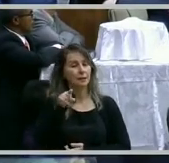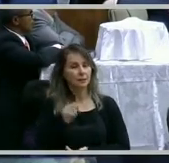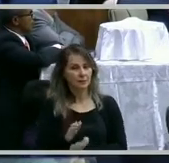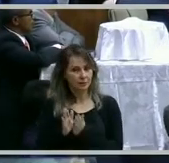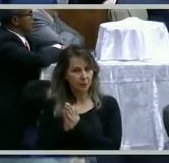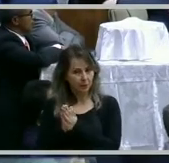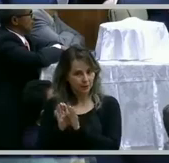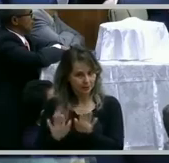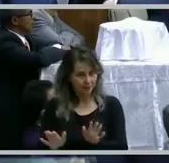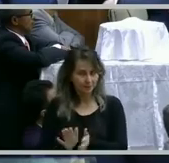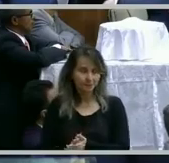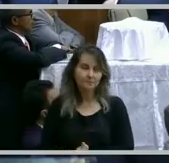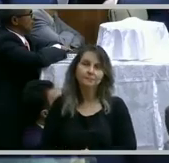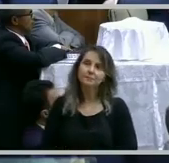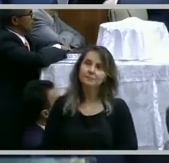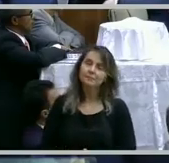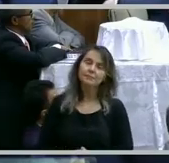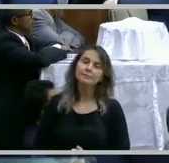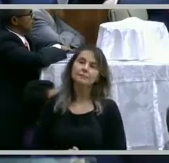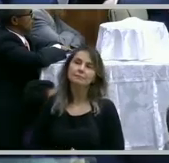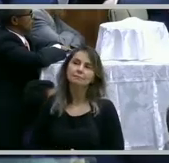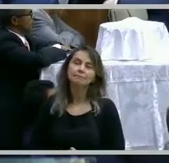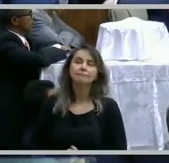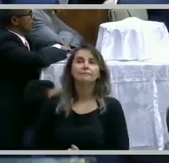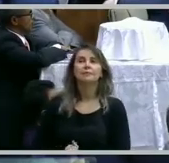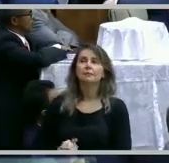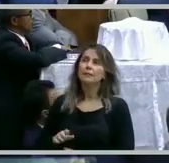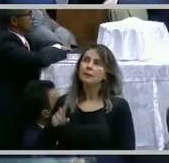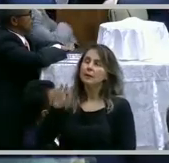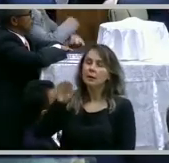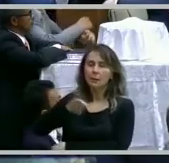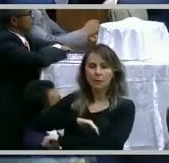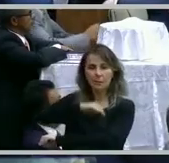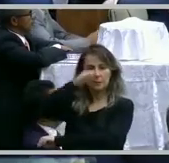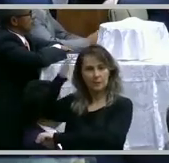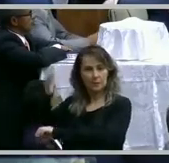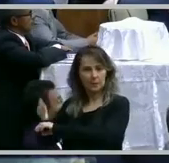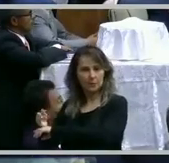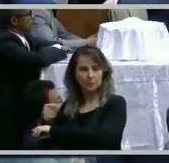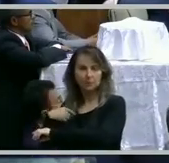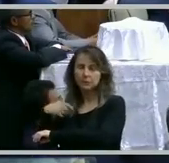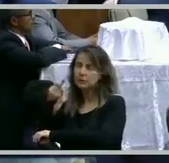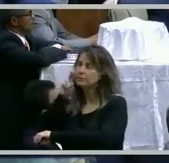oração. Elevo os meus olhos para os montes.